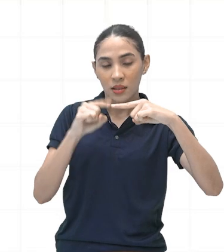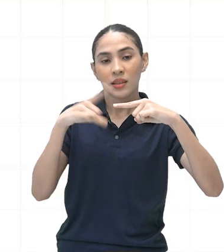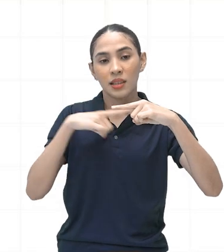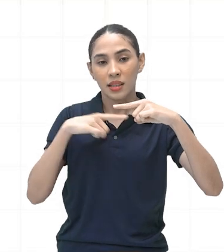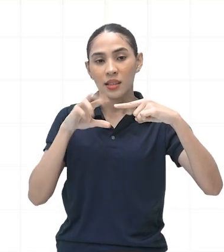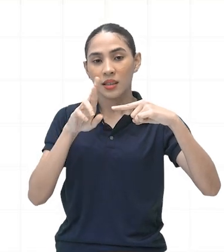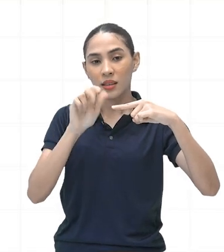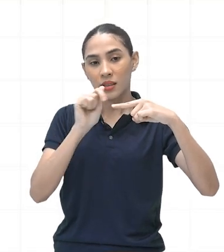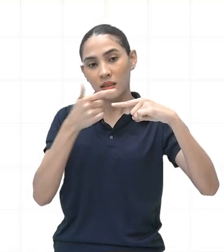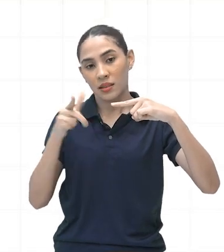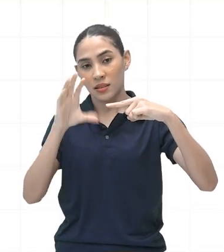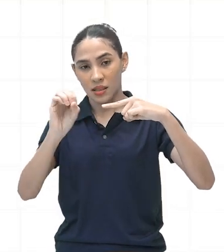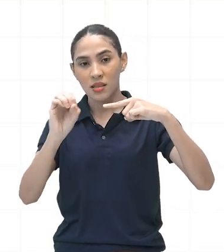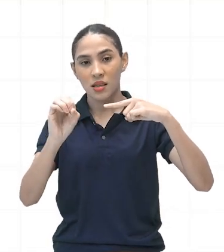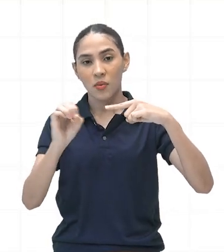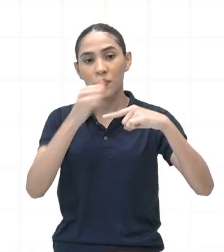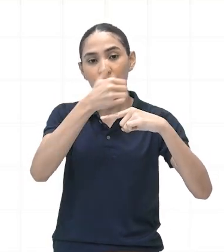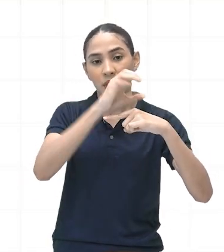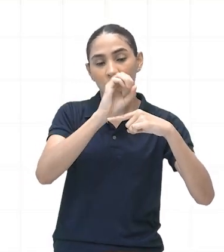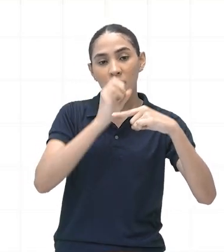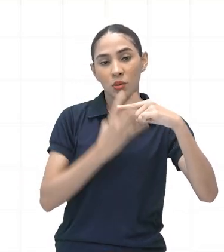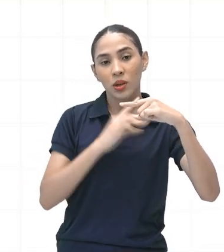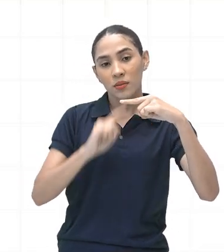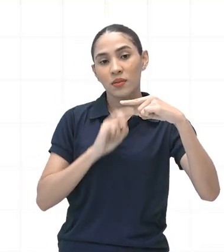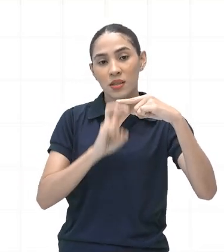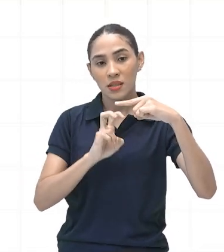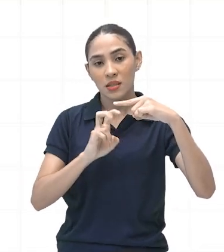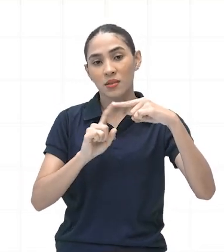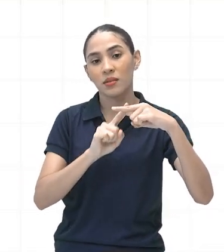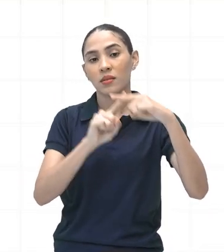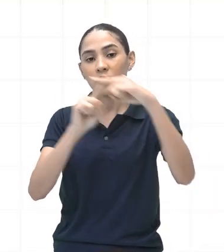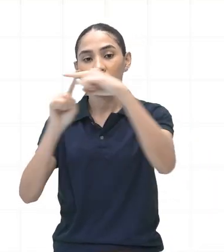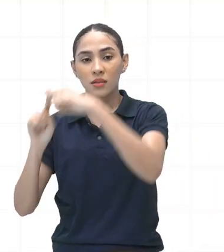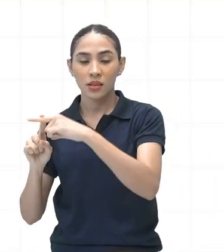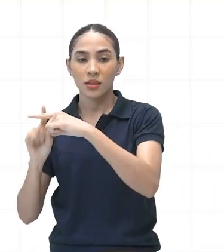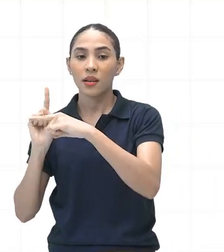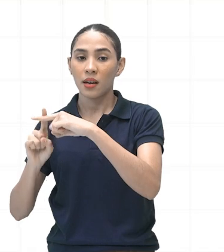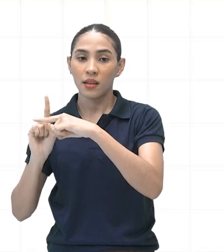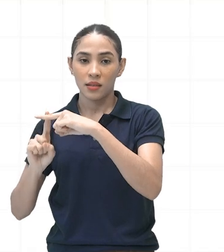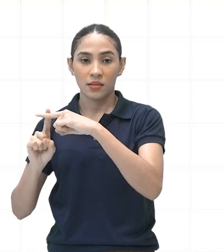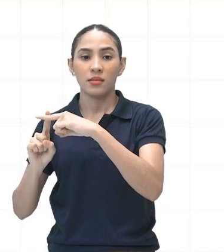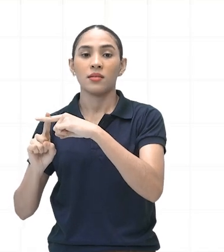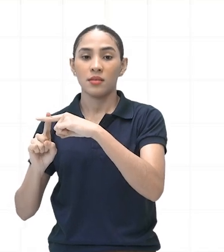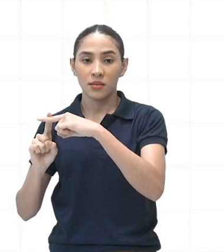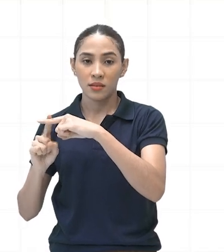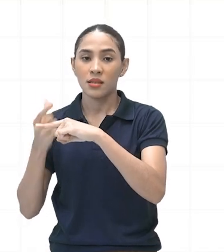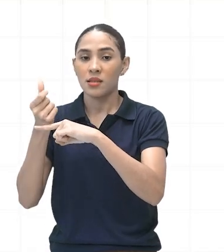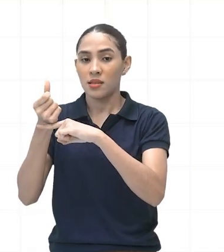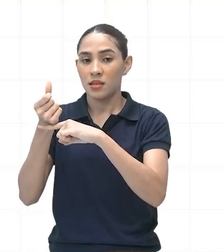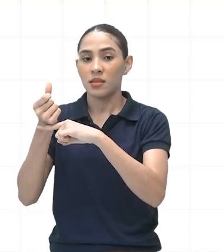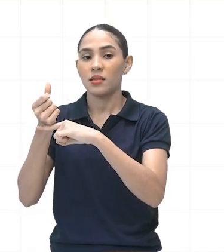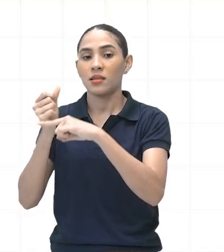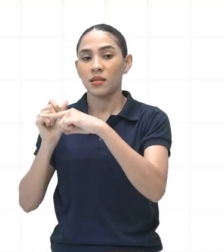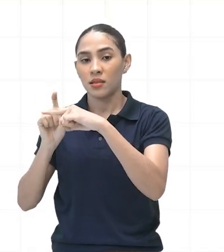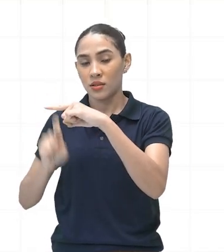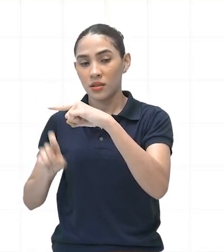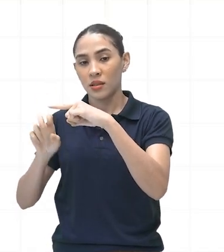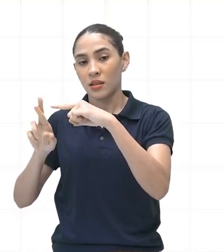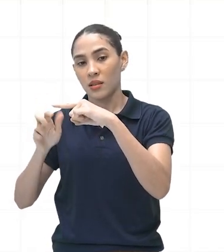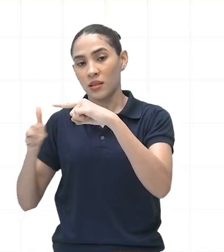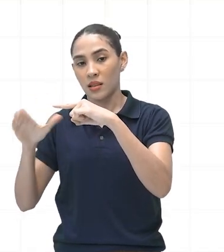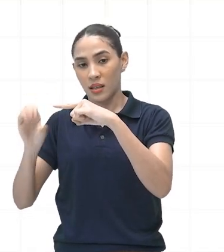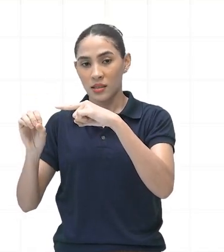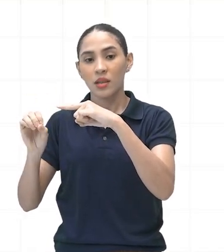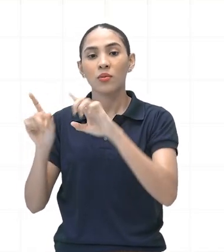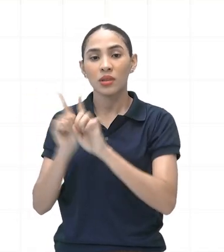a razão entre 10 e 4,5, e esse traço aqui indicando que existe a razão entre